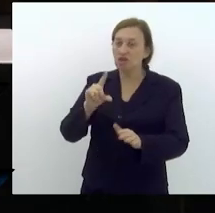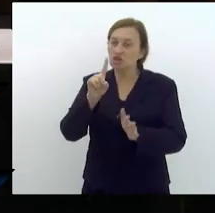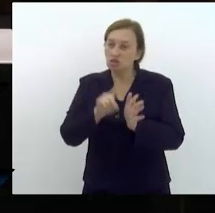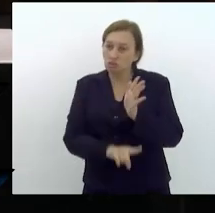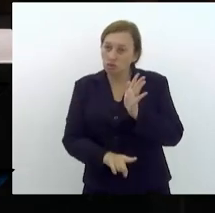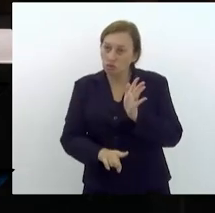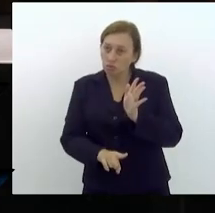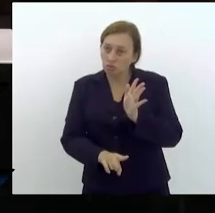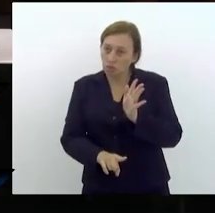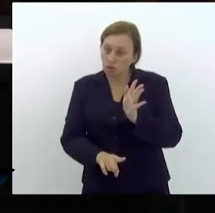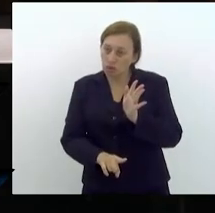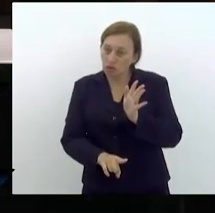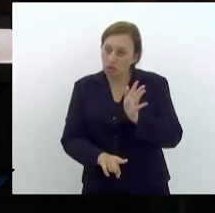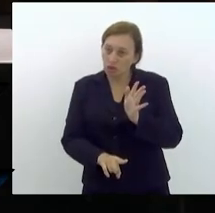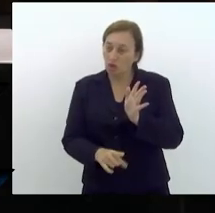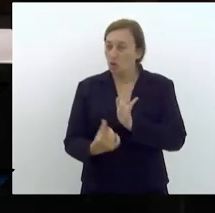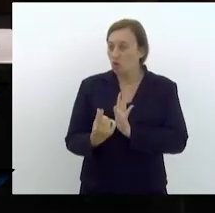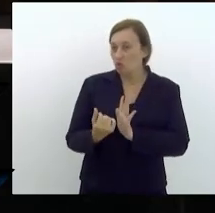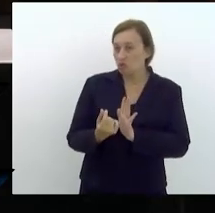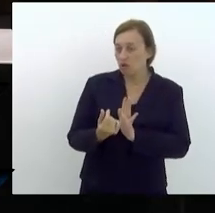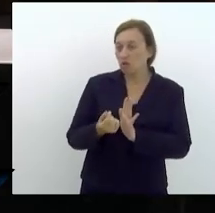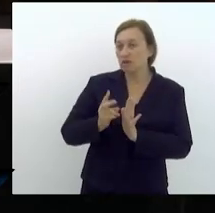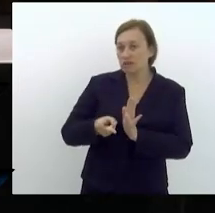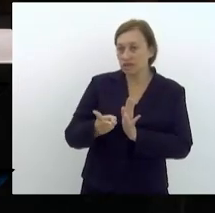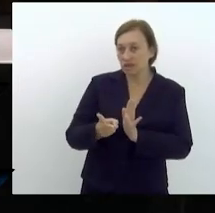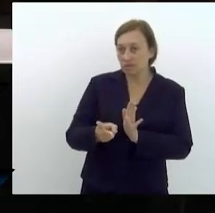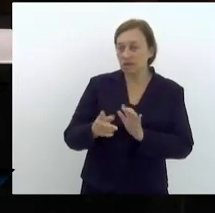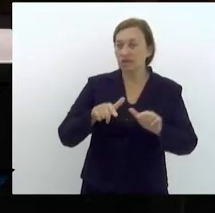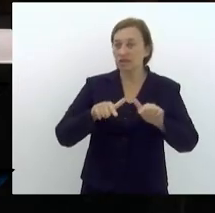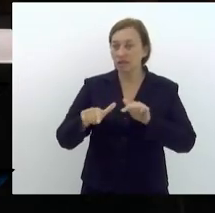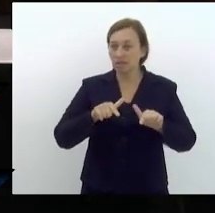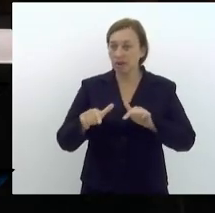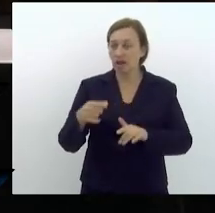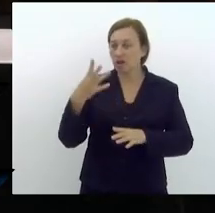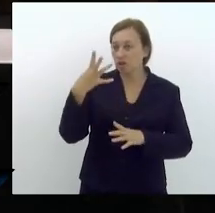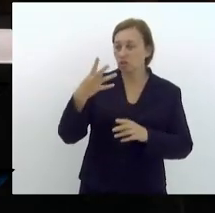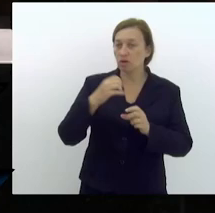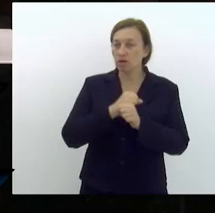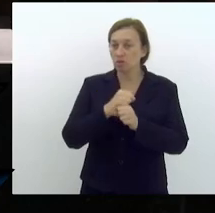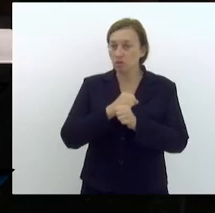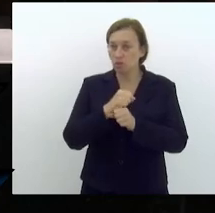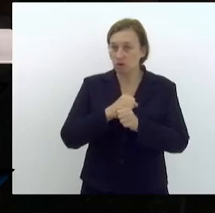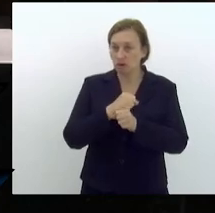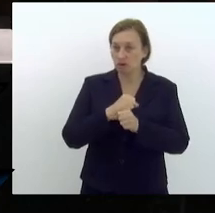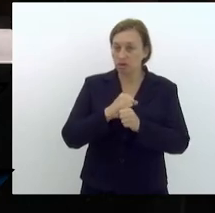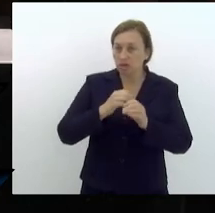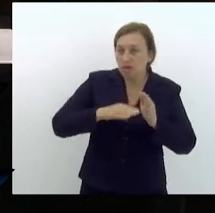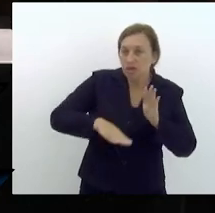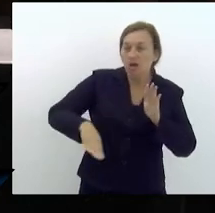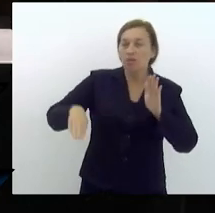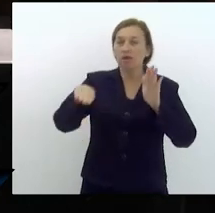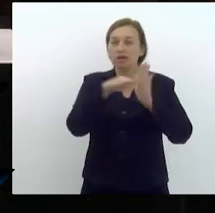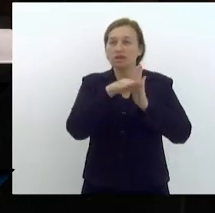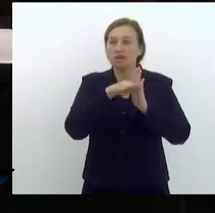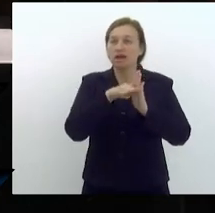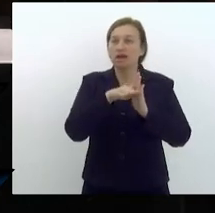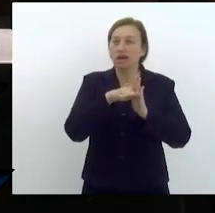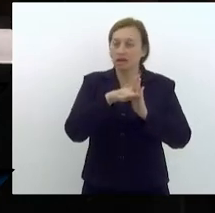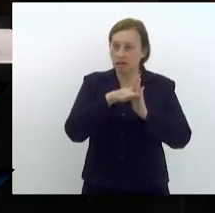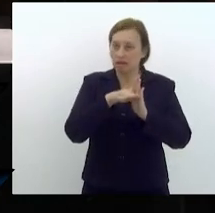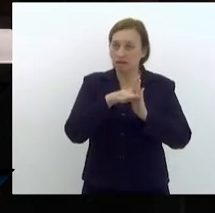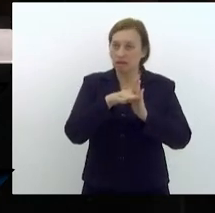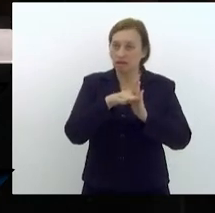tributária ele sempre iria trabalhar durante os quatro anos caso eleito em aumentar a carga tributária do brasileiro